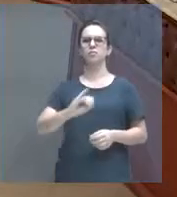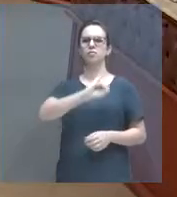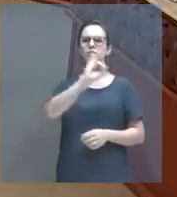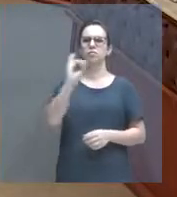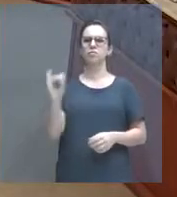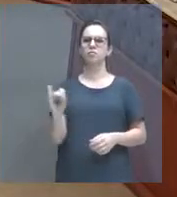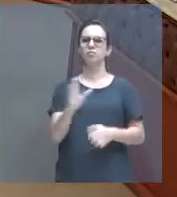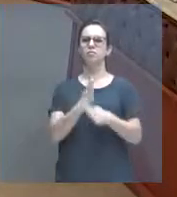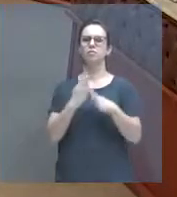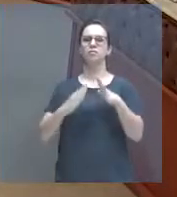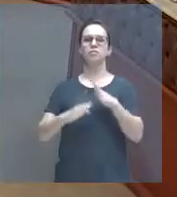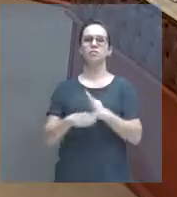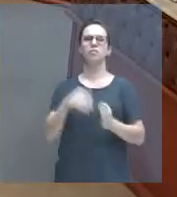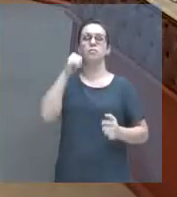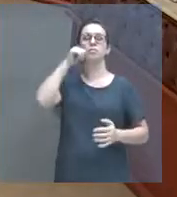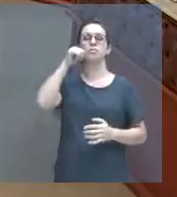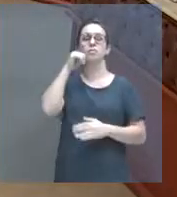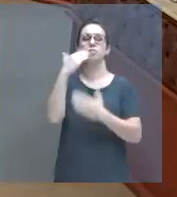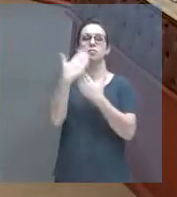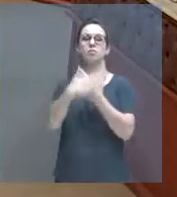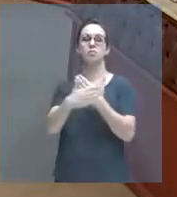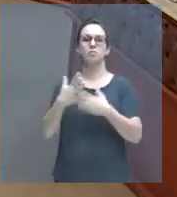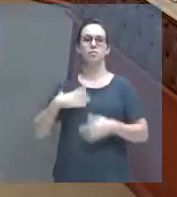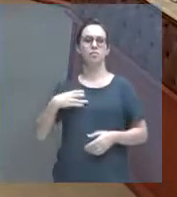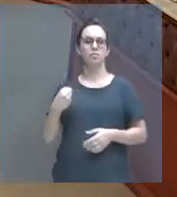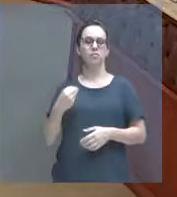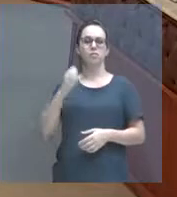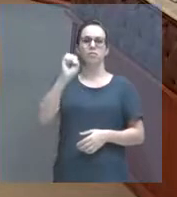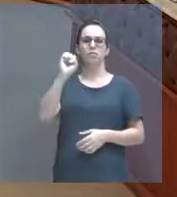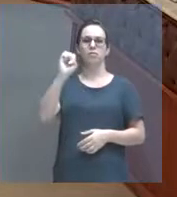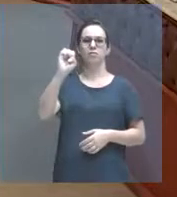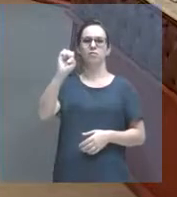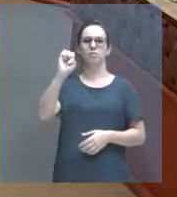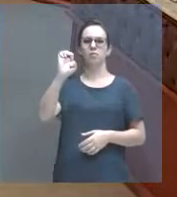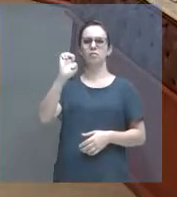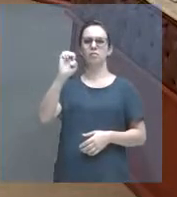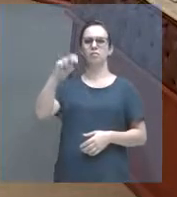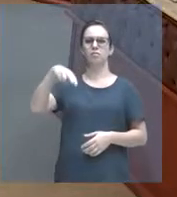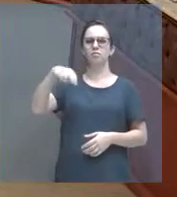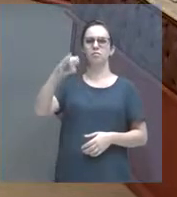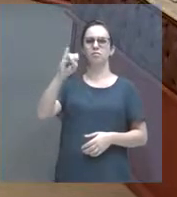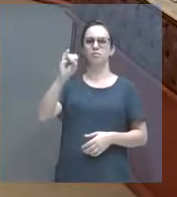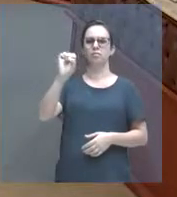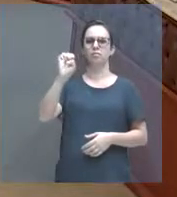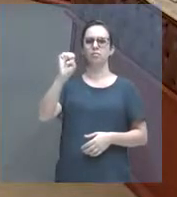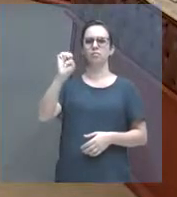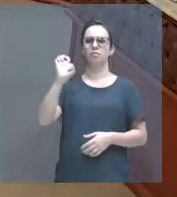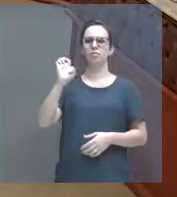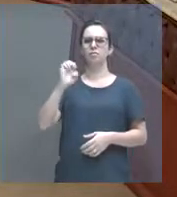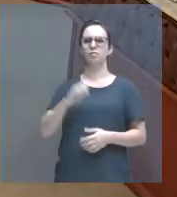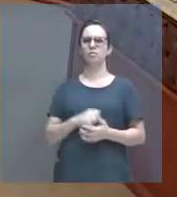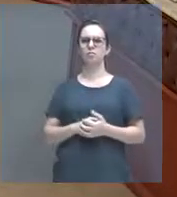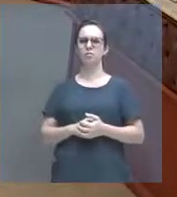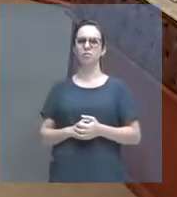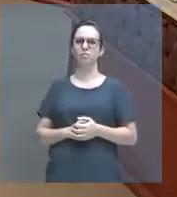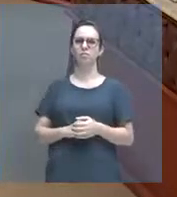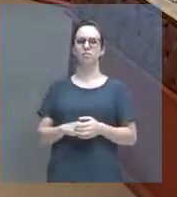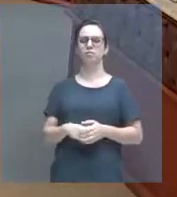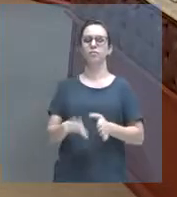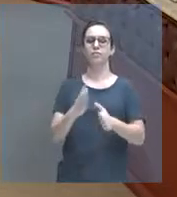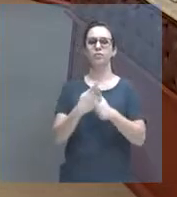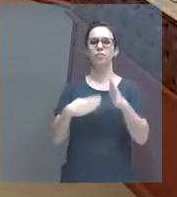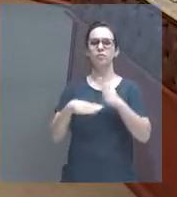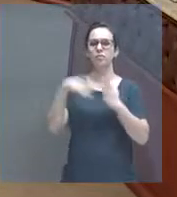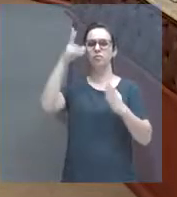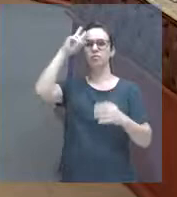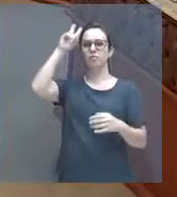aqui presentes. Falar um pouquinho, né, do seu João, pelo todo o histórico, já, né, vou bater em,